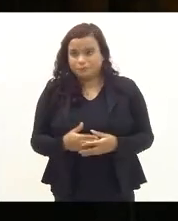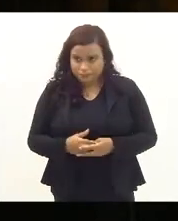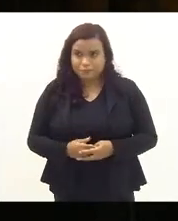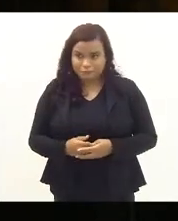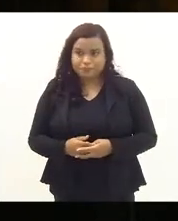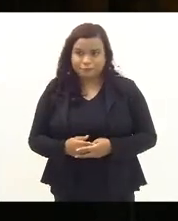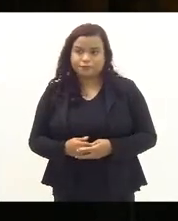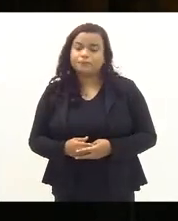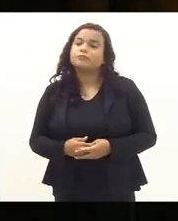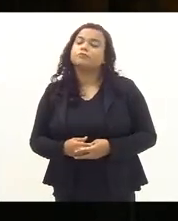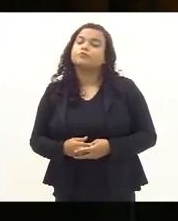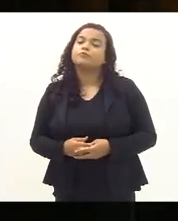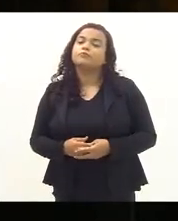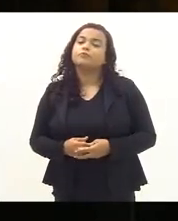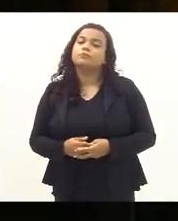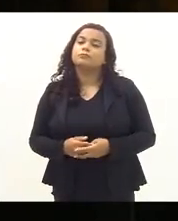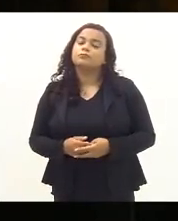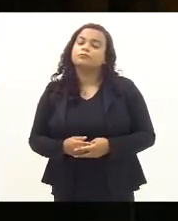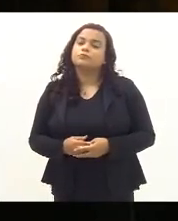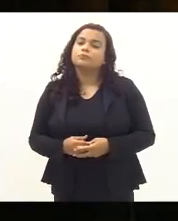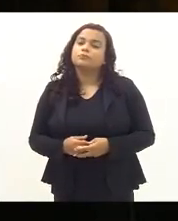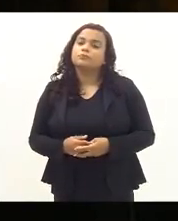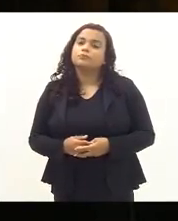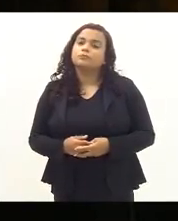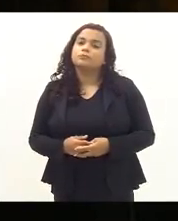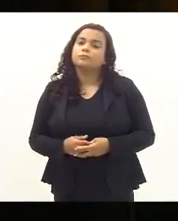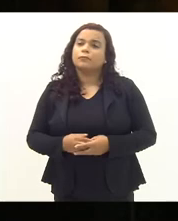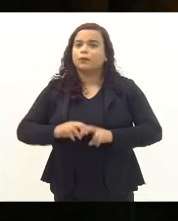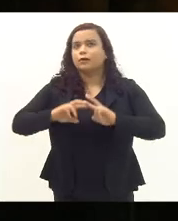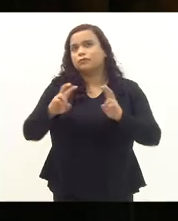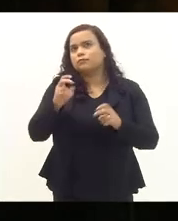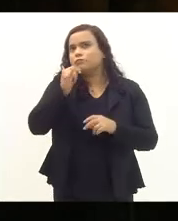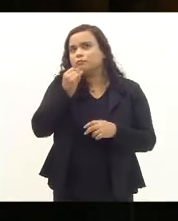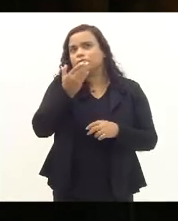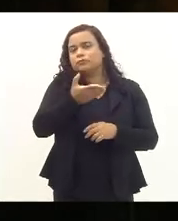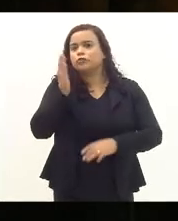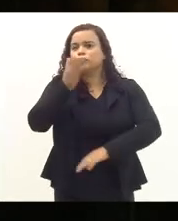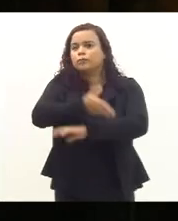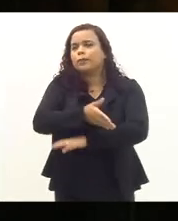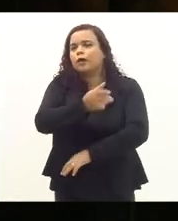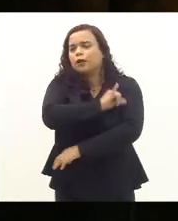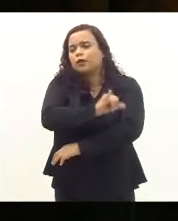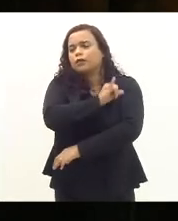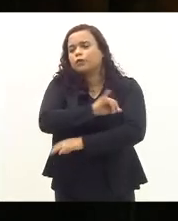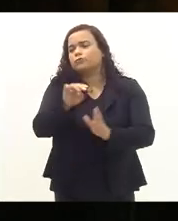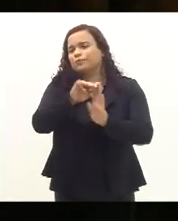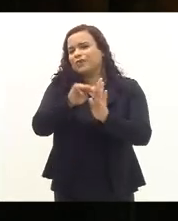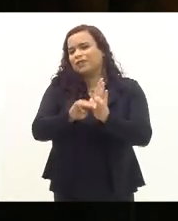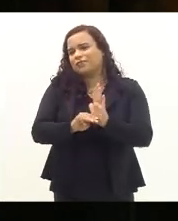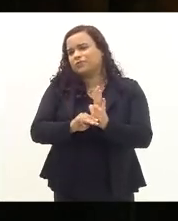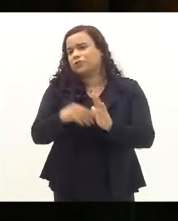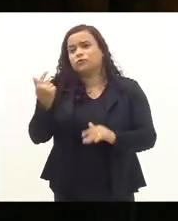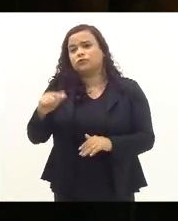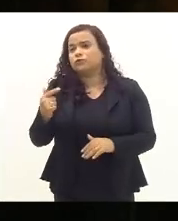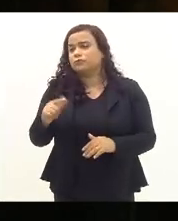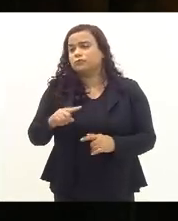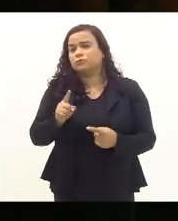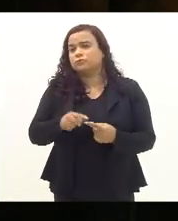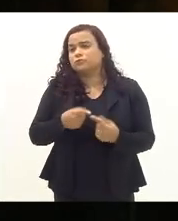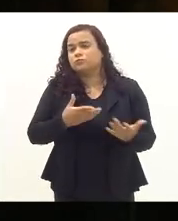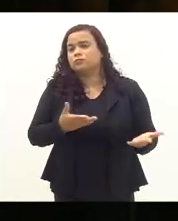linha sobre o super a Rio por exemplo que tem como data para